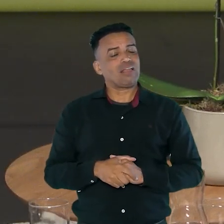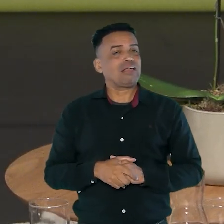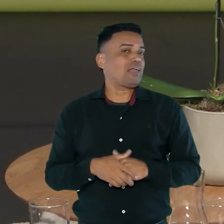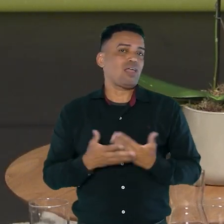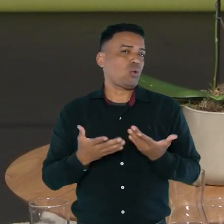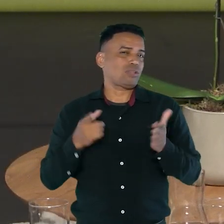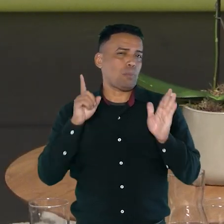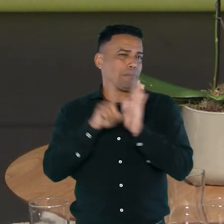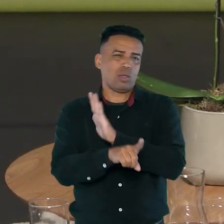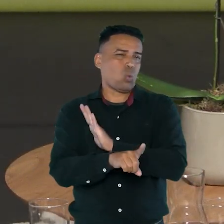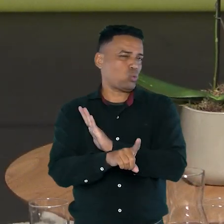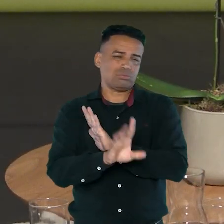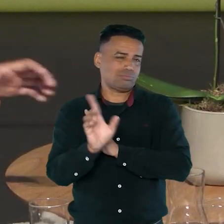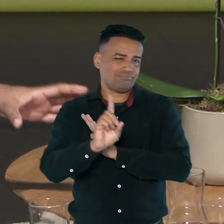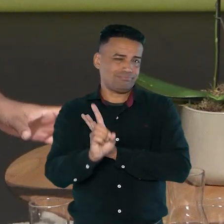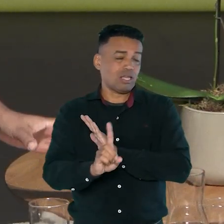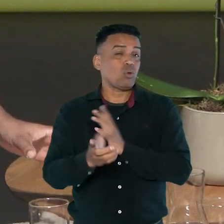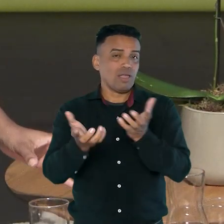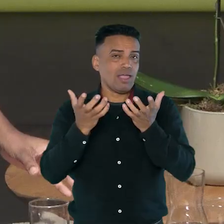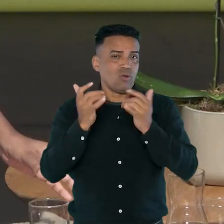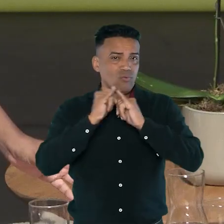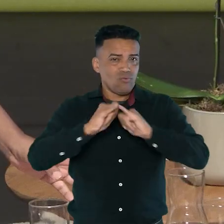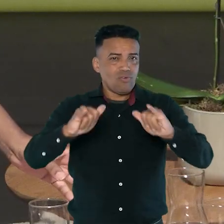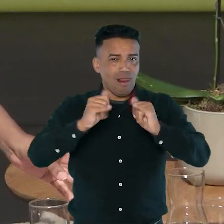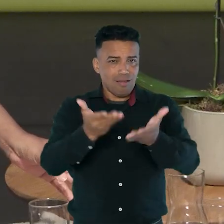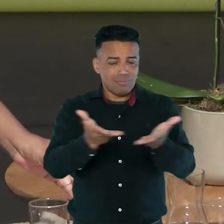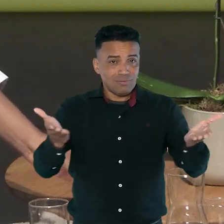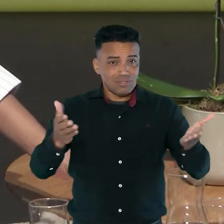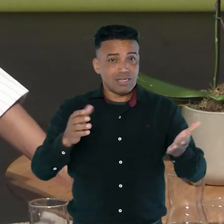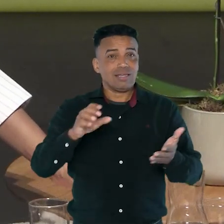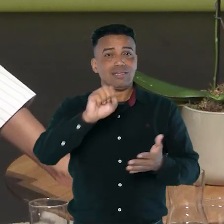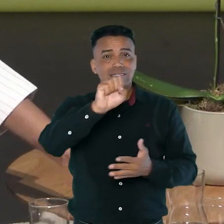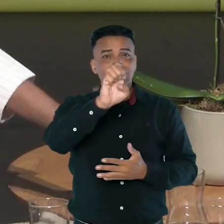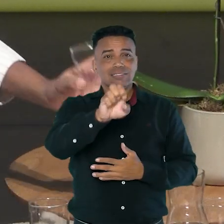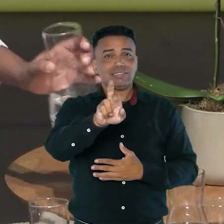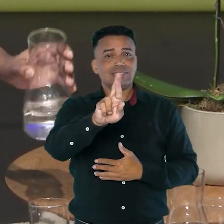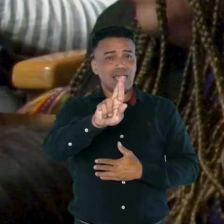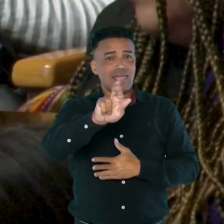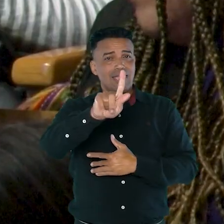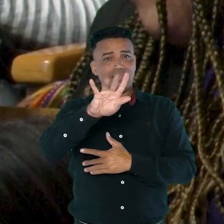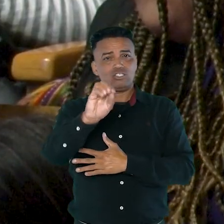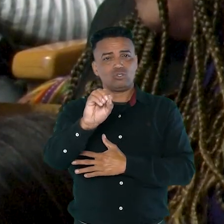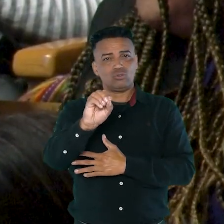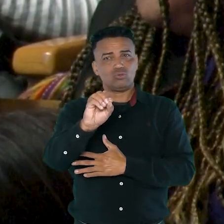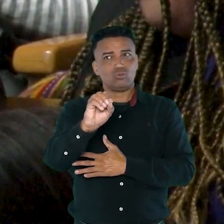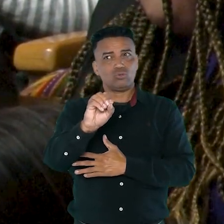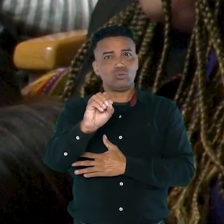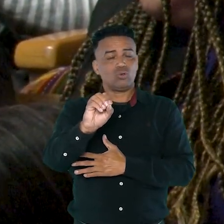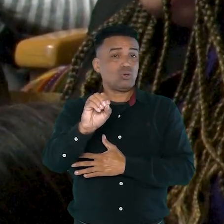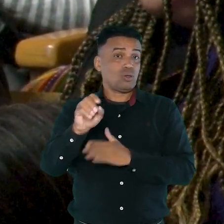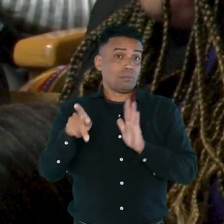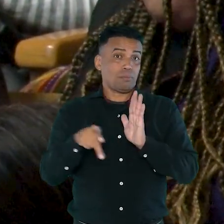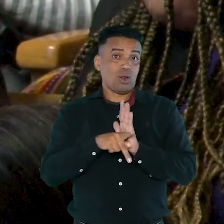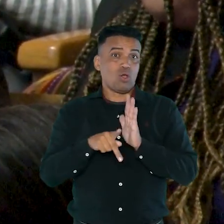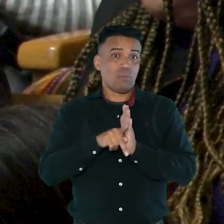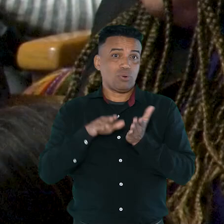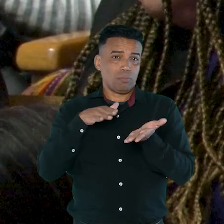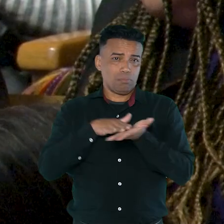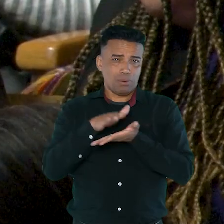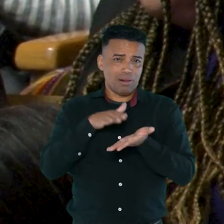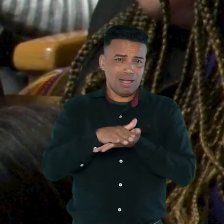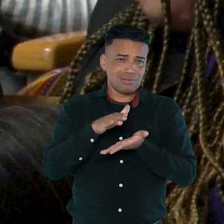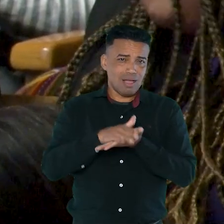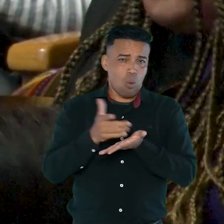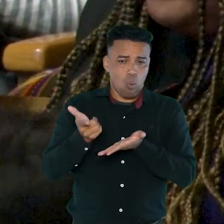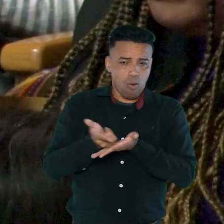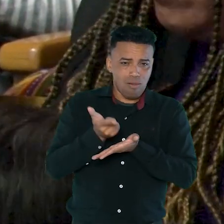Eu não tenho pergunta para fazer. Eu quero dizer para você, Sérgio, que depois do lançamento dos